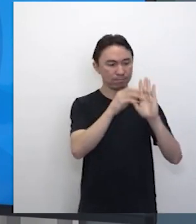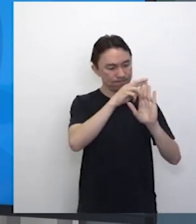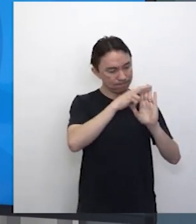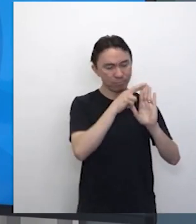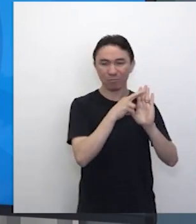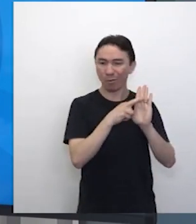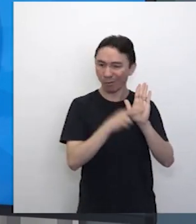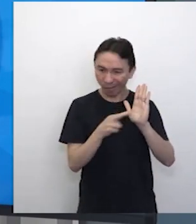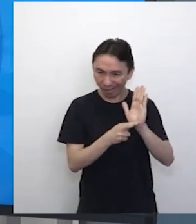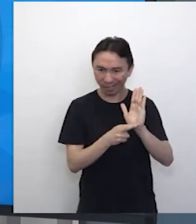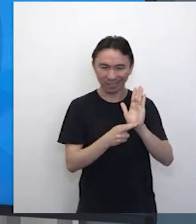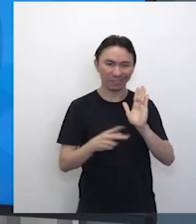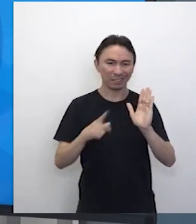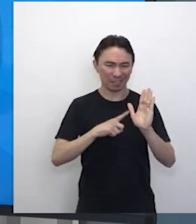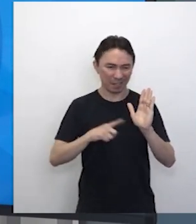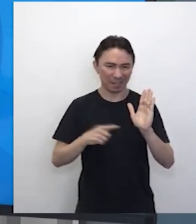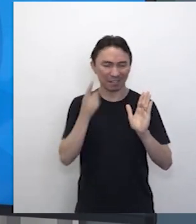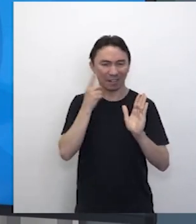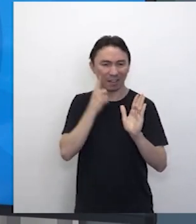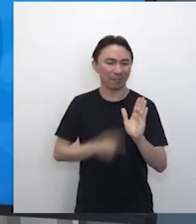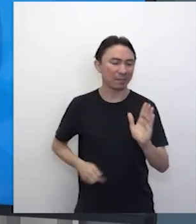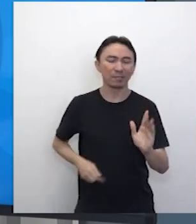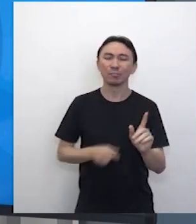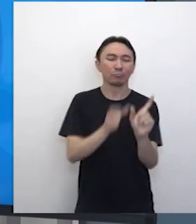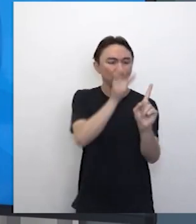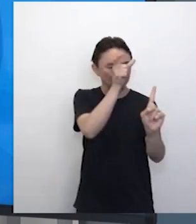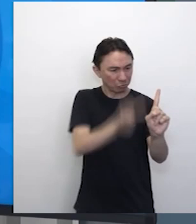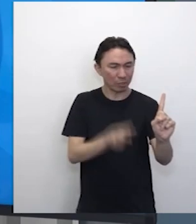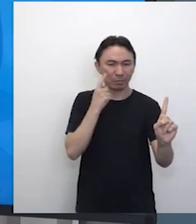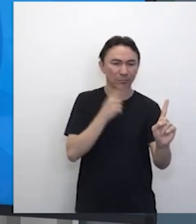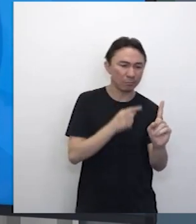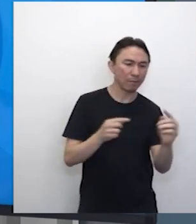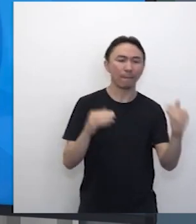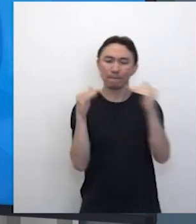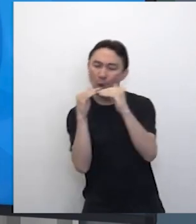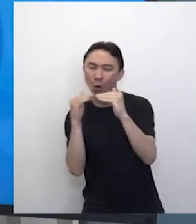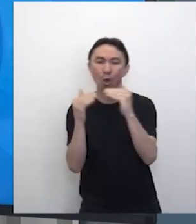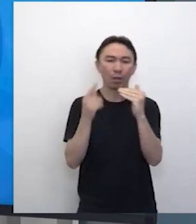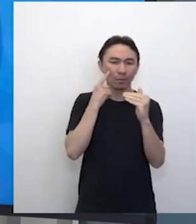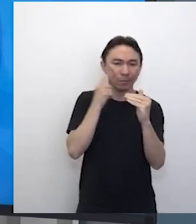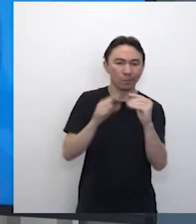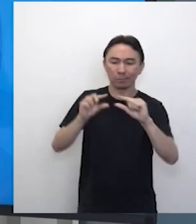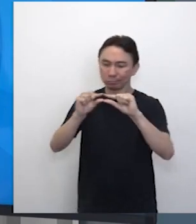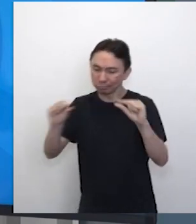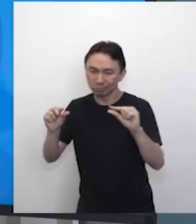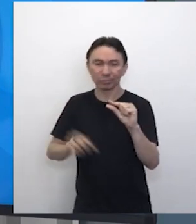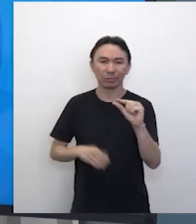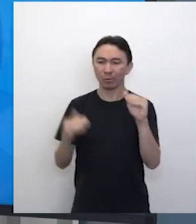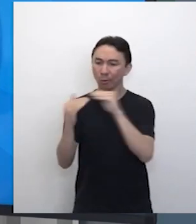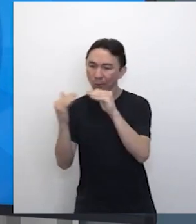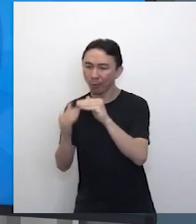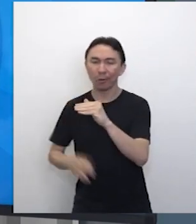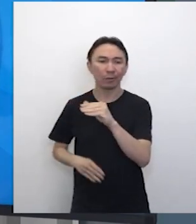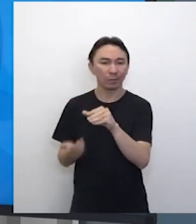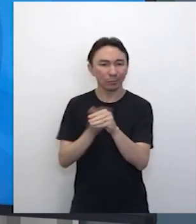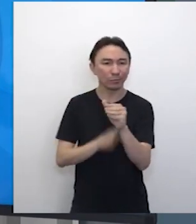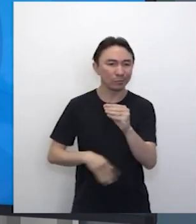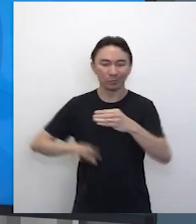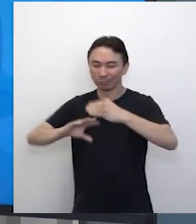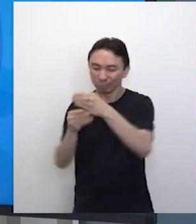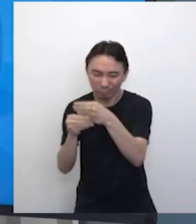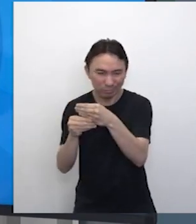do sujeito que concorda com o predicado, que concorda com o complemento, que é importante também. A língua